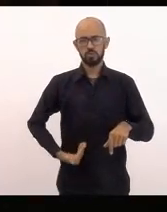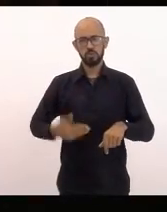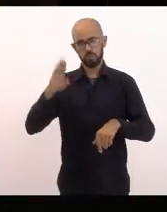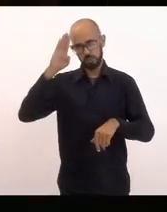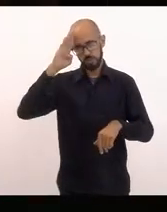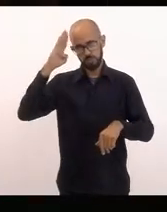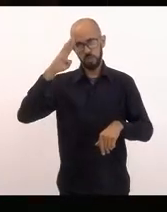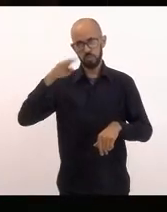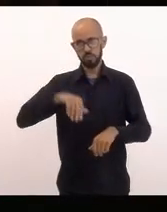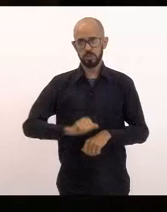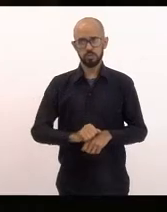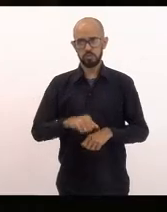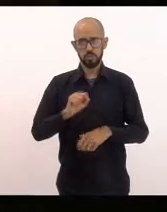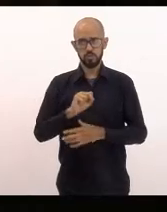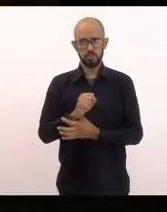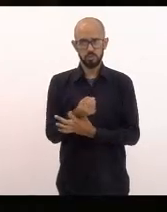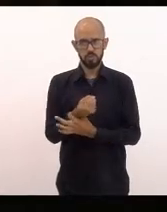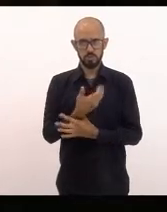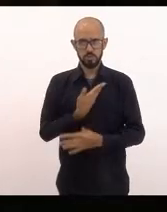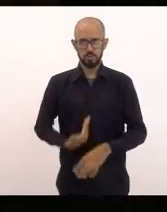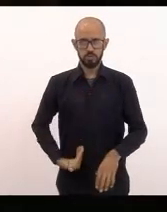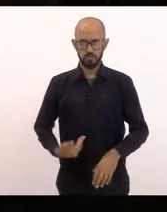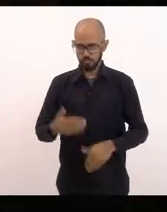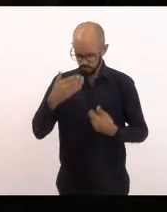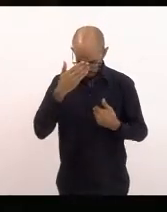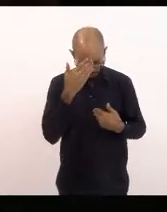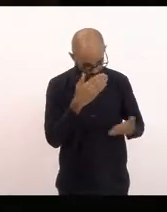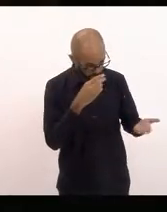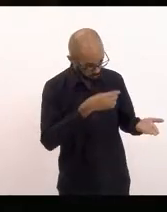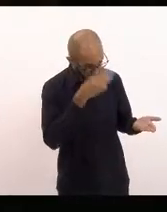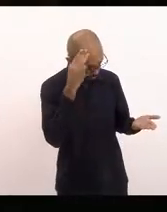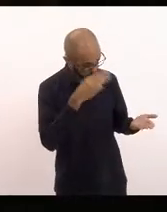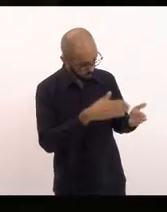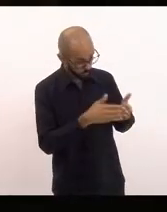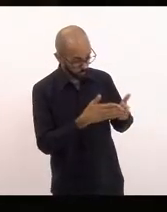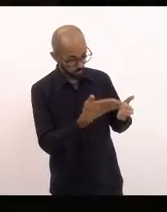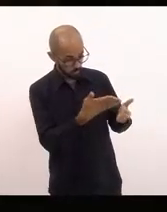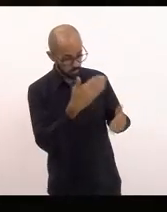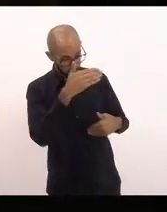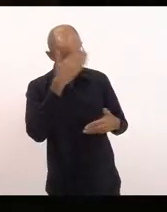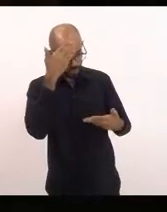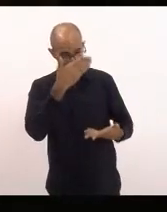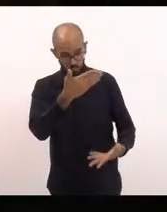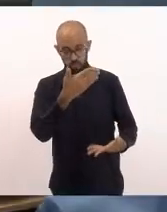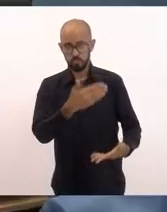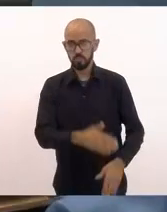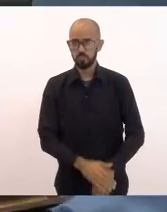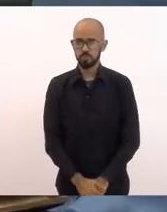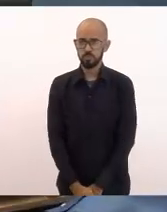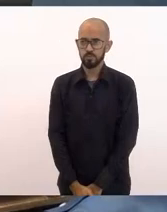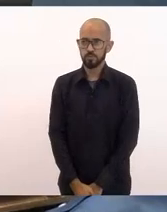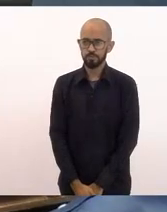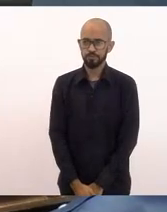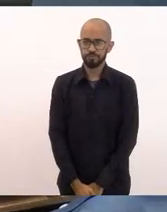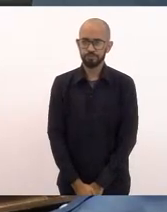Obrigado, 40% Márcio. Obrigado, Márcio, de aumento que foi dado agora efetivamente ao servidor, senhor presidente.